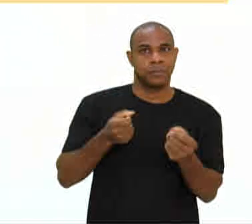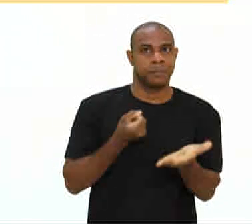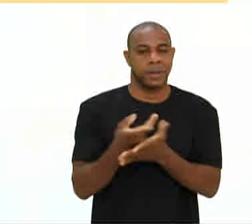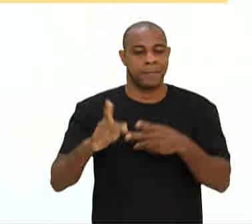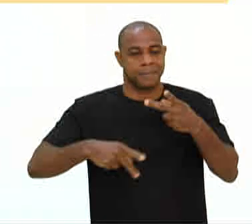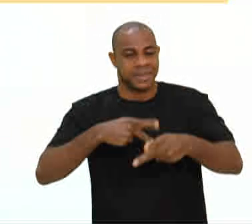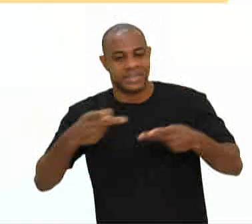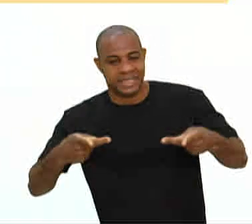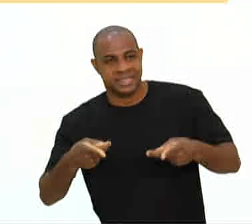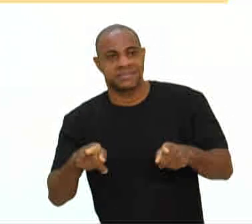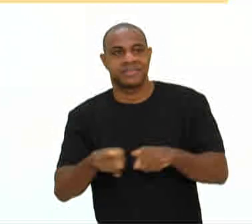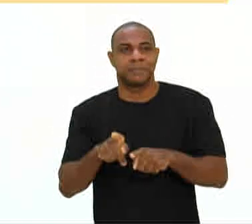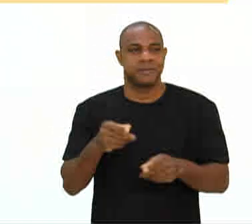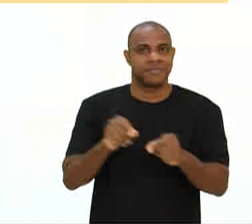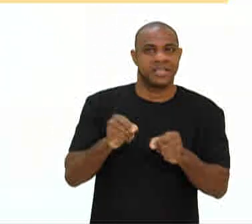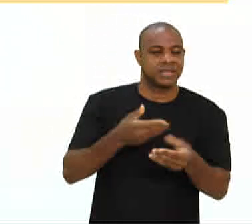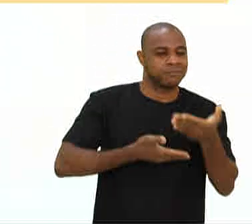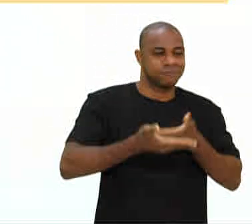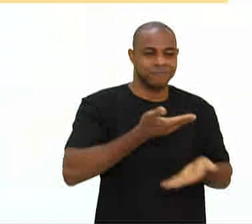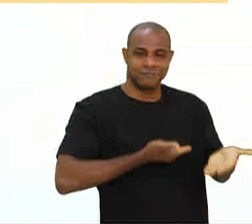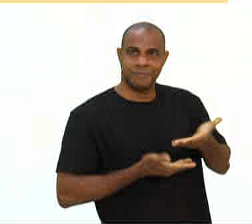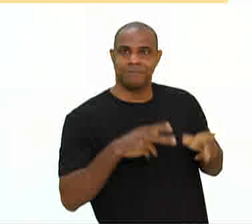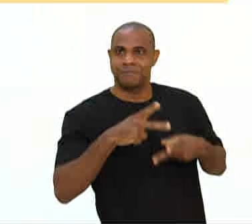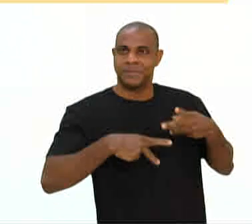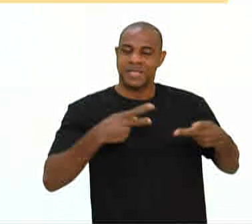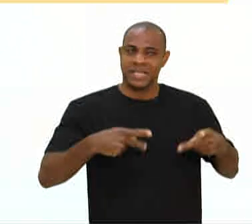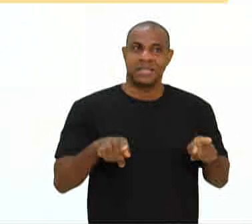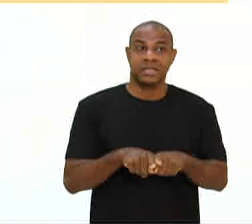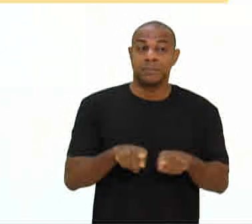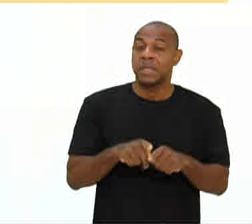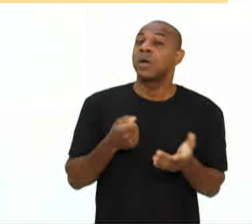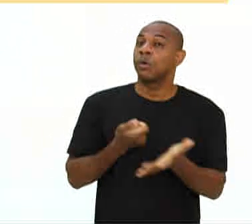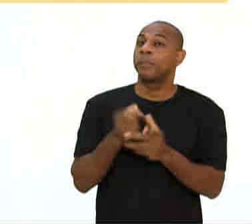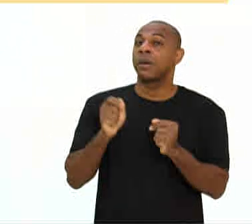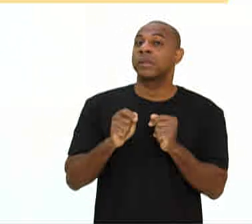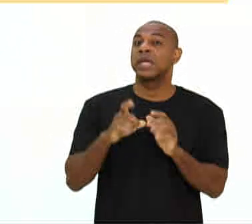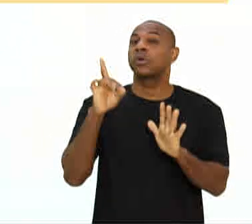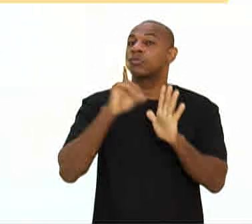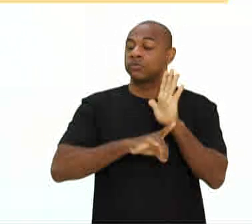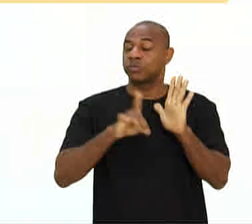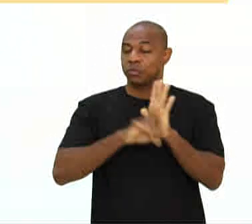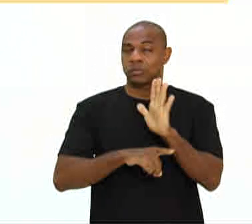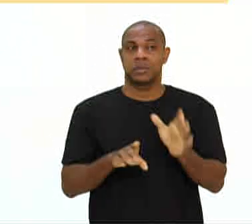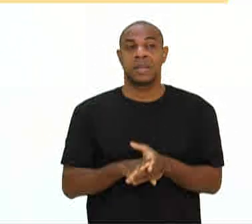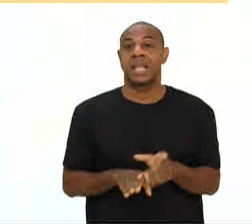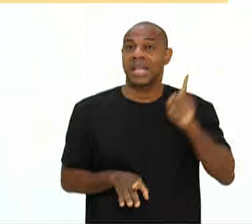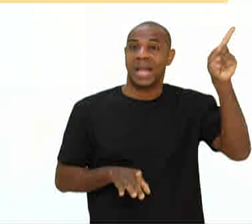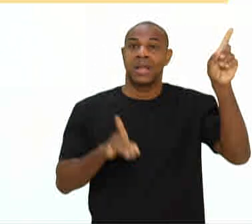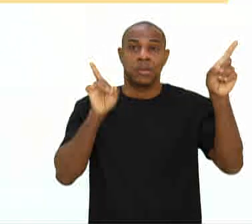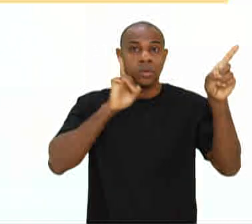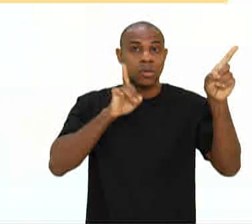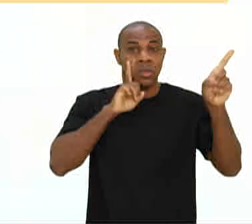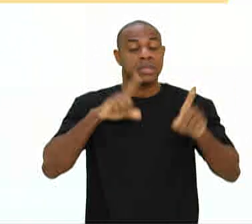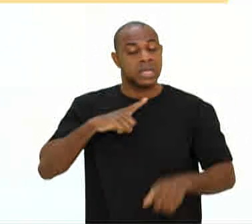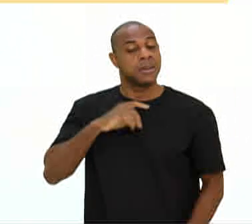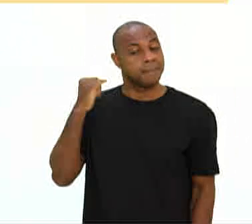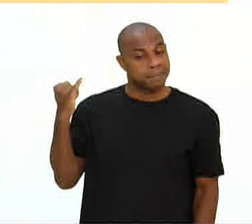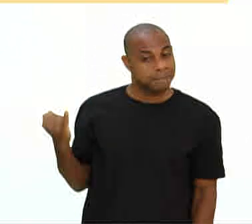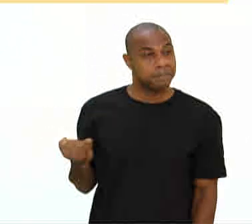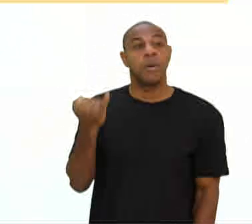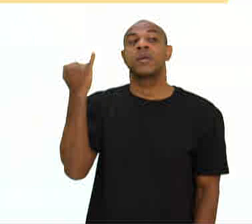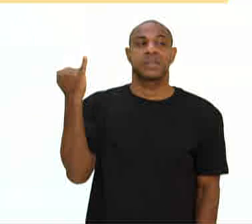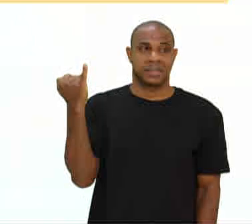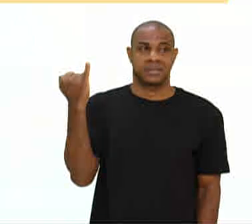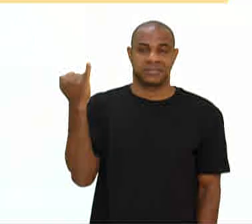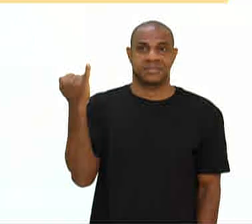com grandes descontos. Lembrando, pessoal, que o Thanksgiving nos Estados Unidos, ele tem maior importância do que